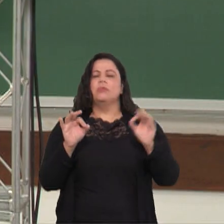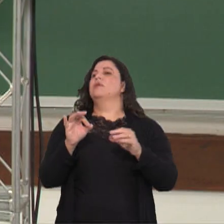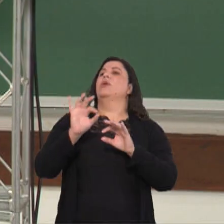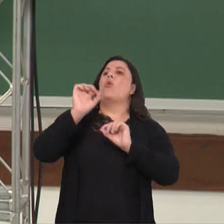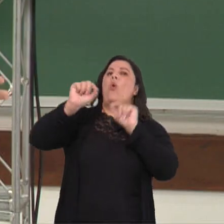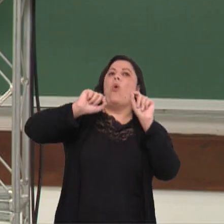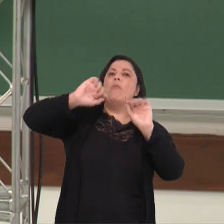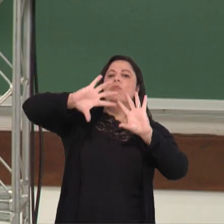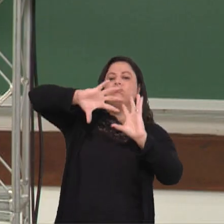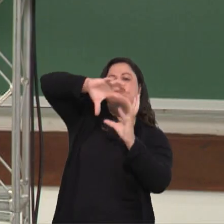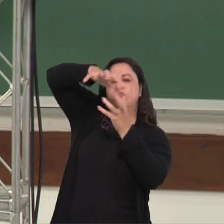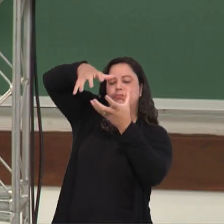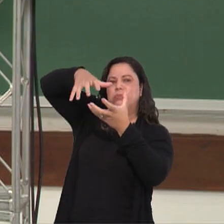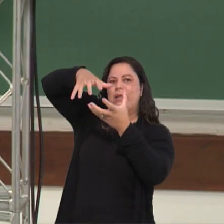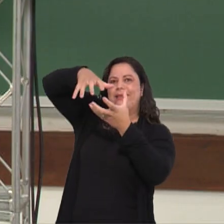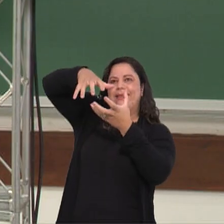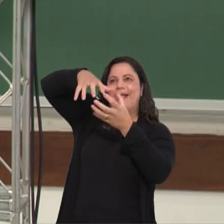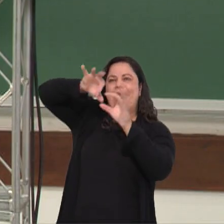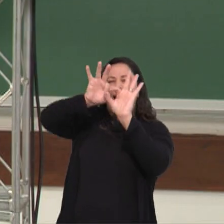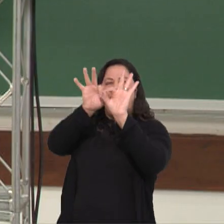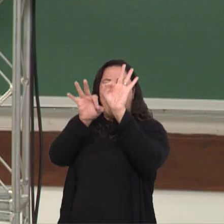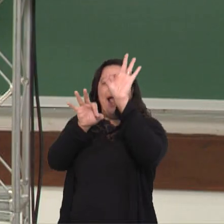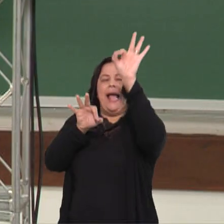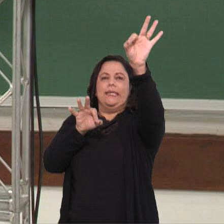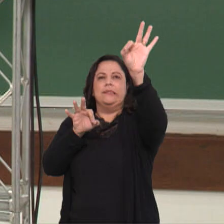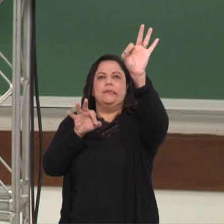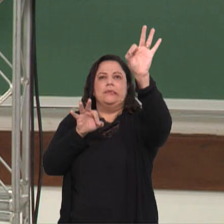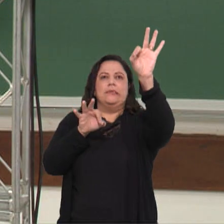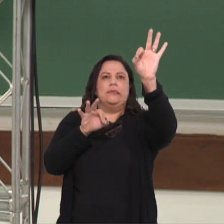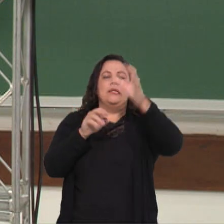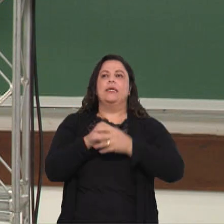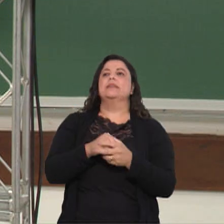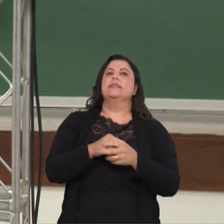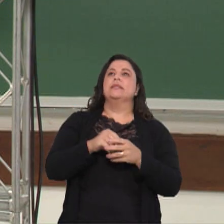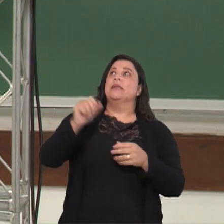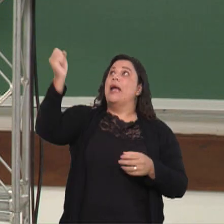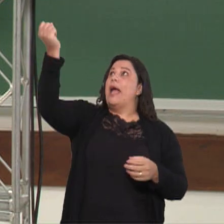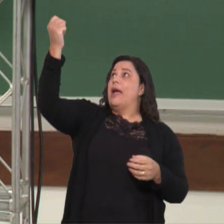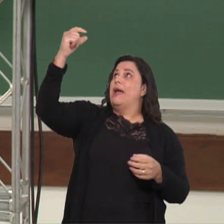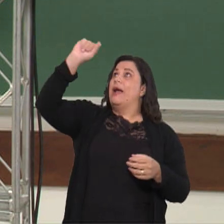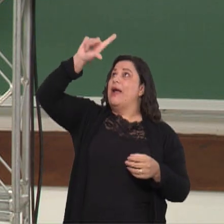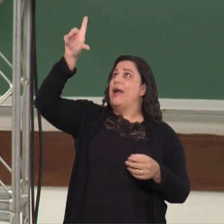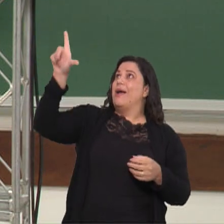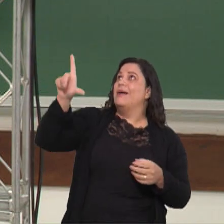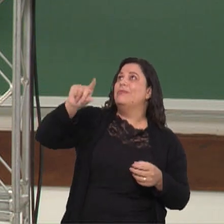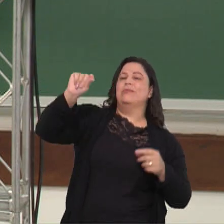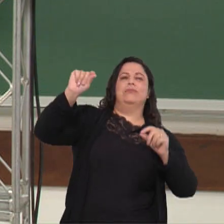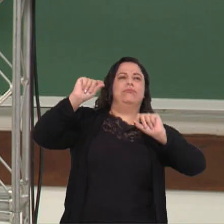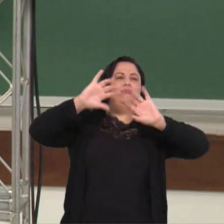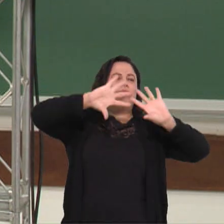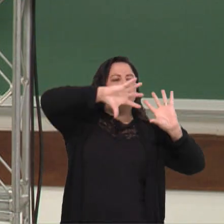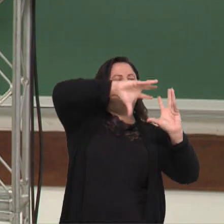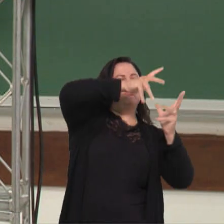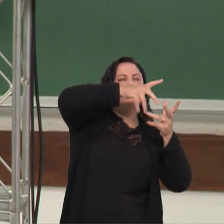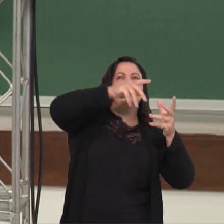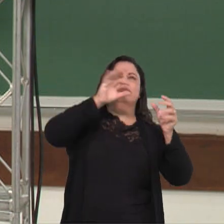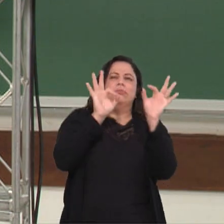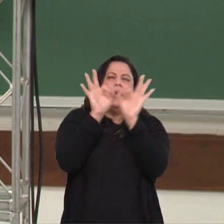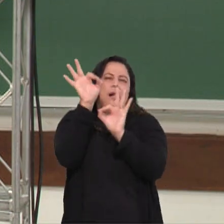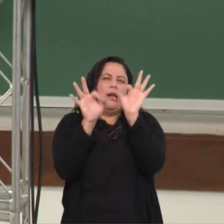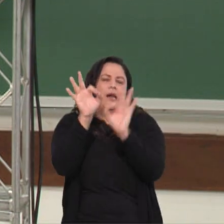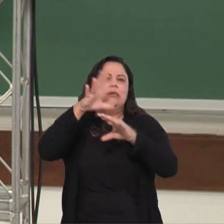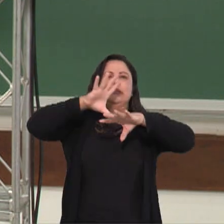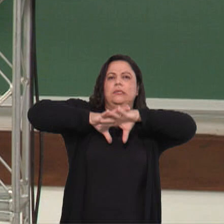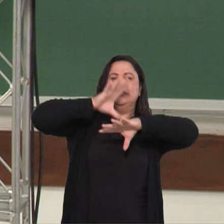Terra, a distância entre a Terra e a Lua, né? Enfim, então foi um período